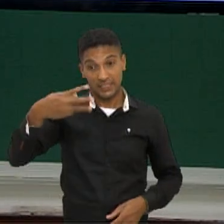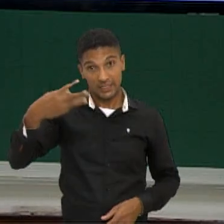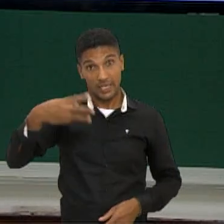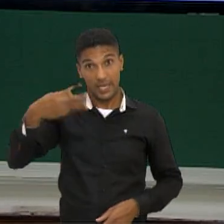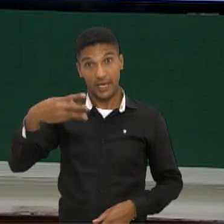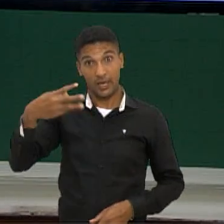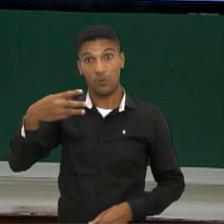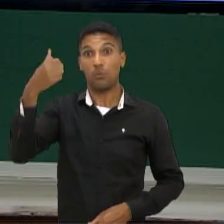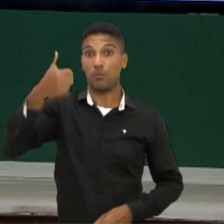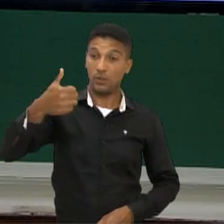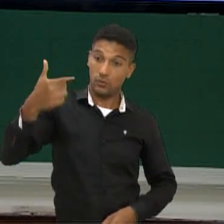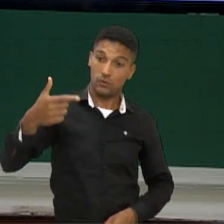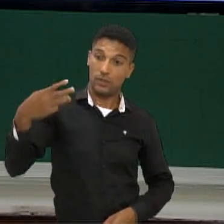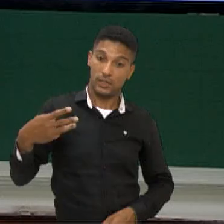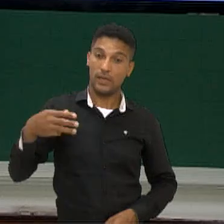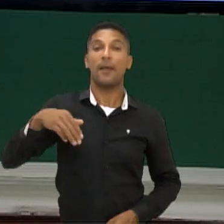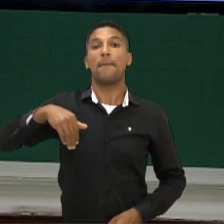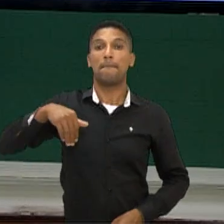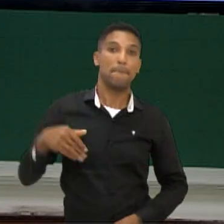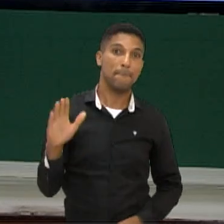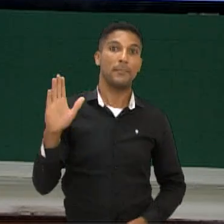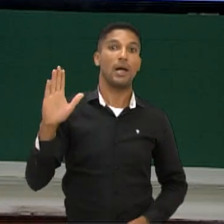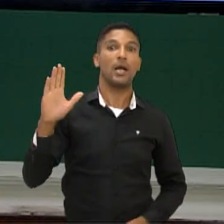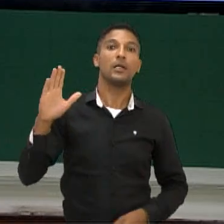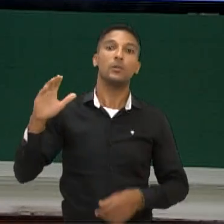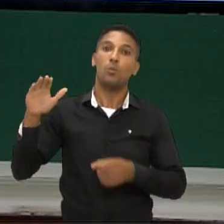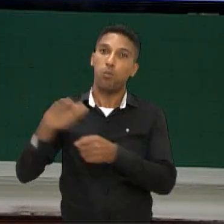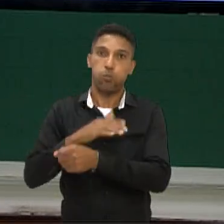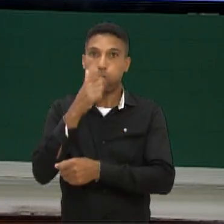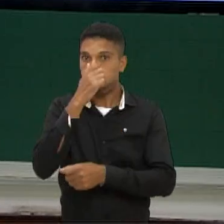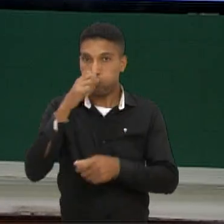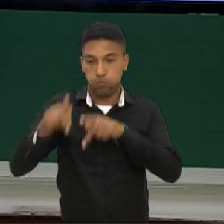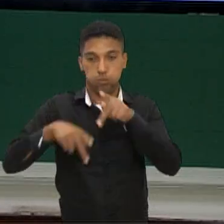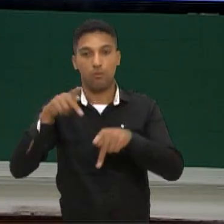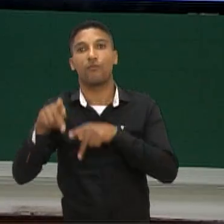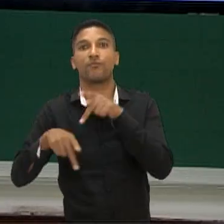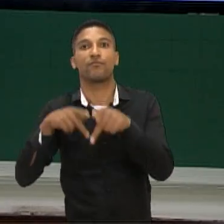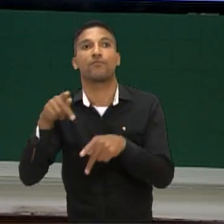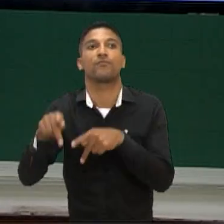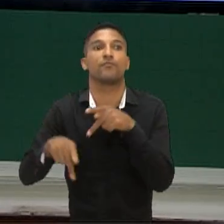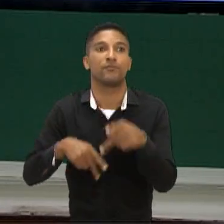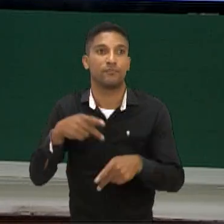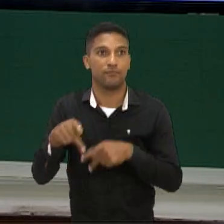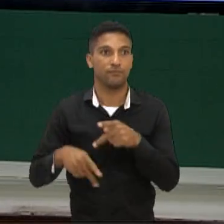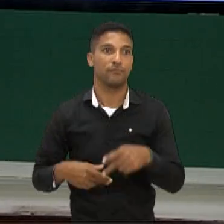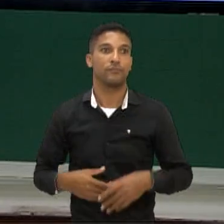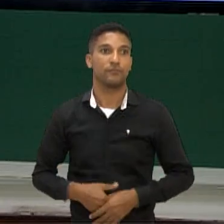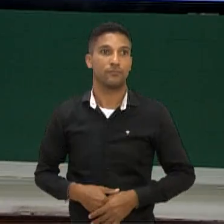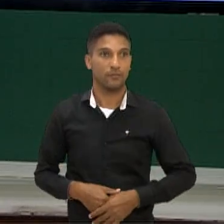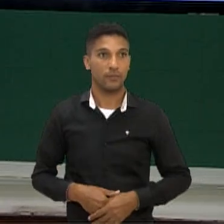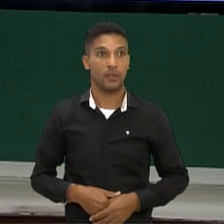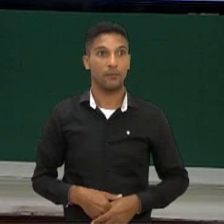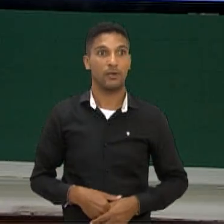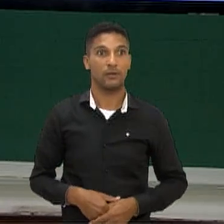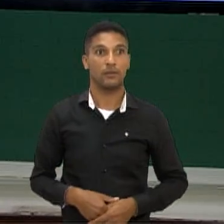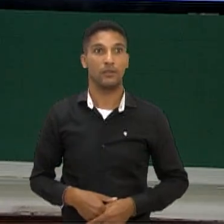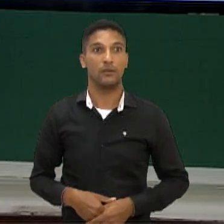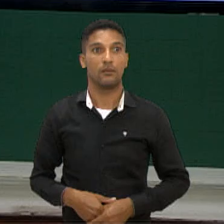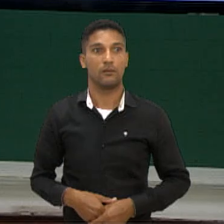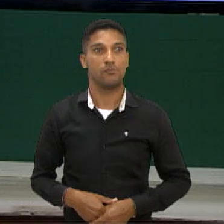mais populosa do Brasil porque ela está ali no centro econômico do país, tá?